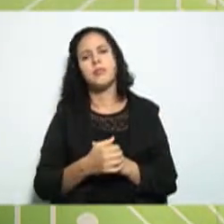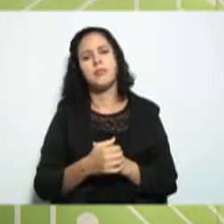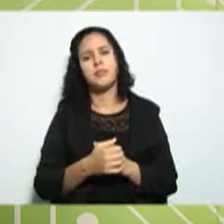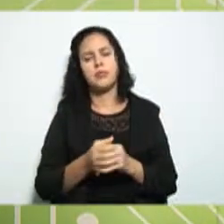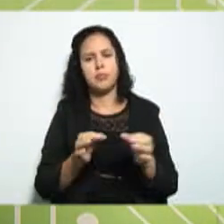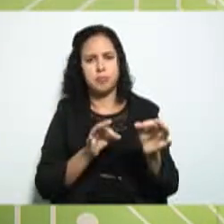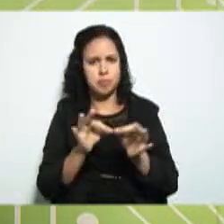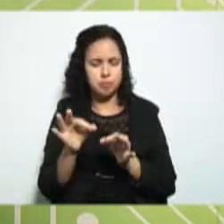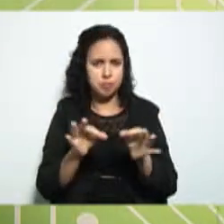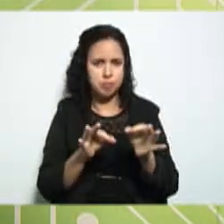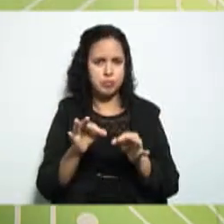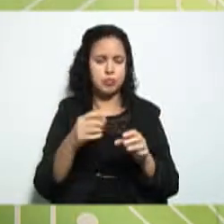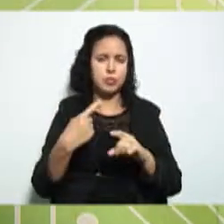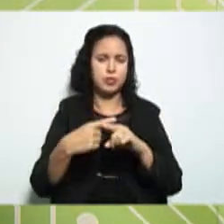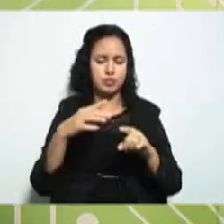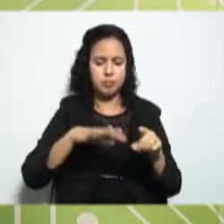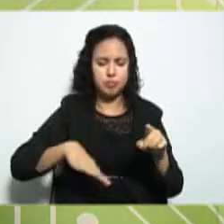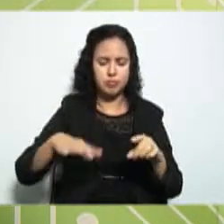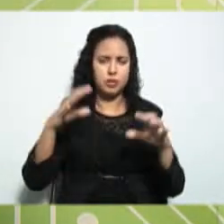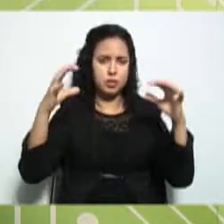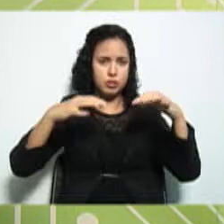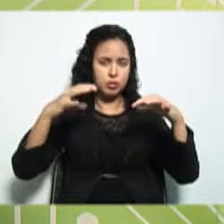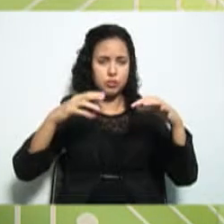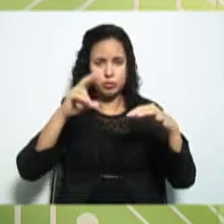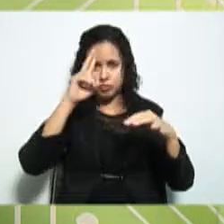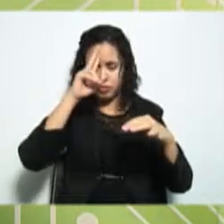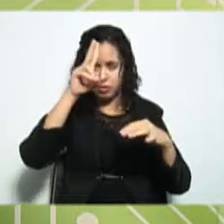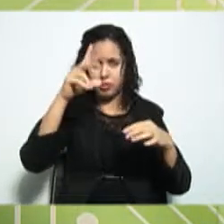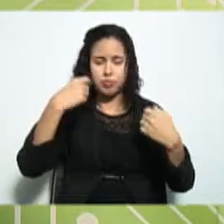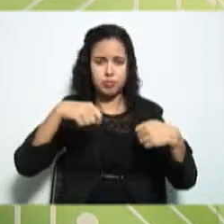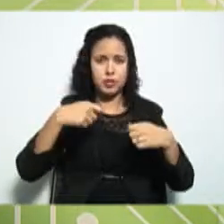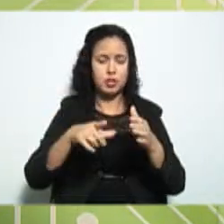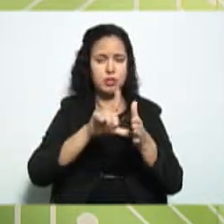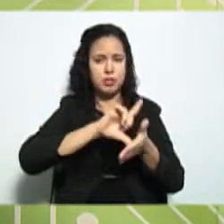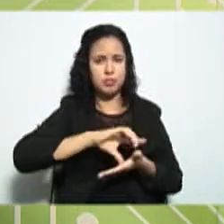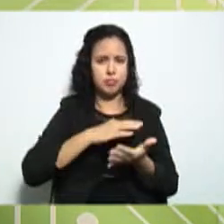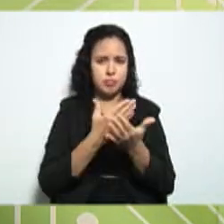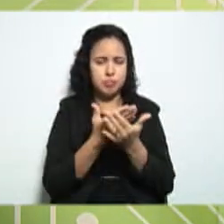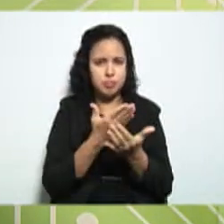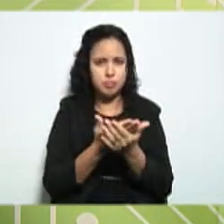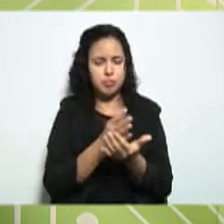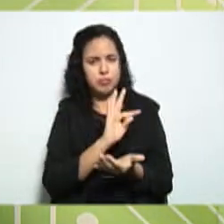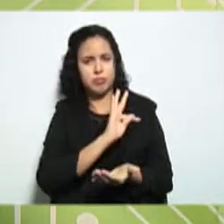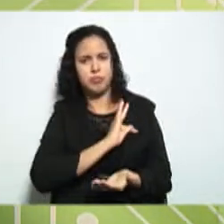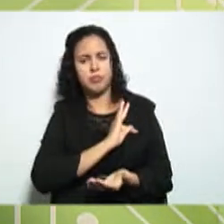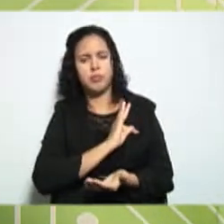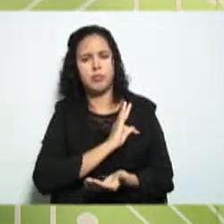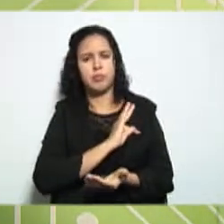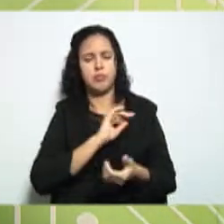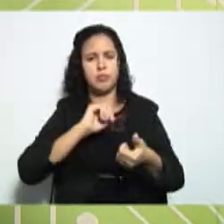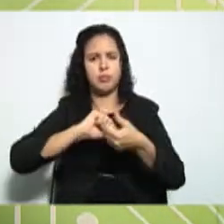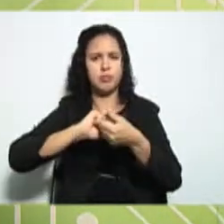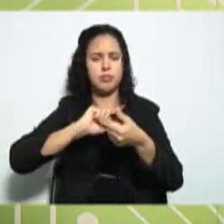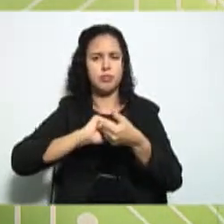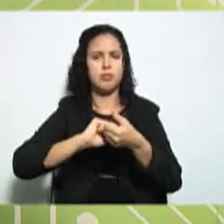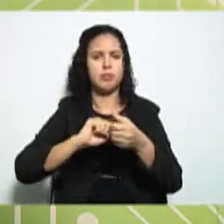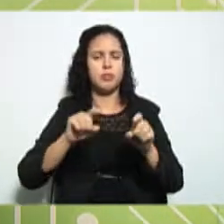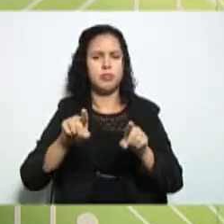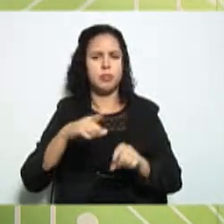das represas e aí a gente perde. Então, é preciso fazer um estudo técnico para fazer isso com qualidade. É preciso também ter uma técnica para